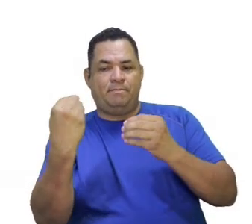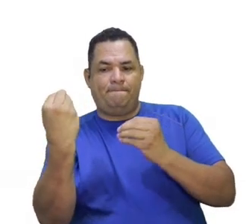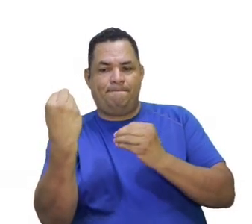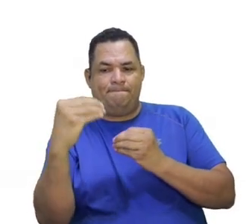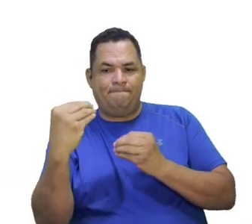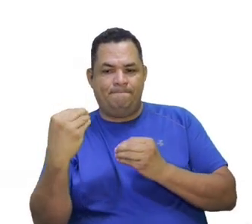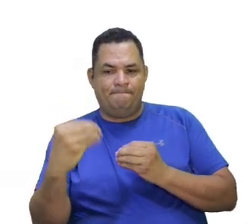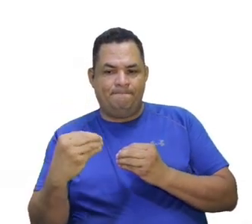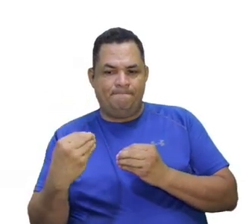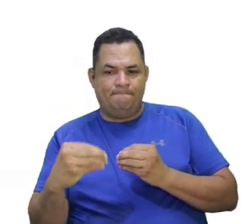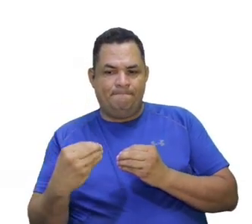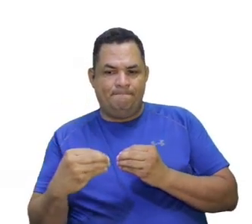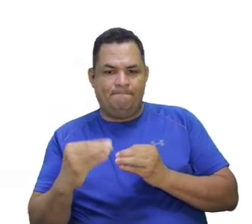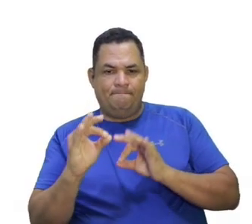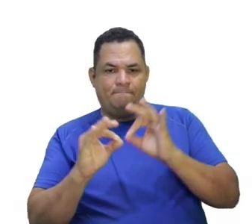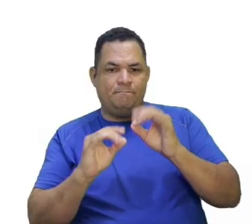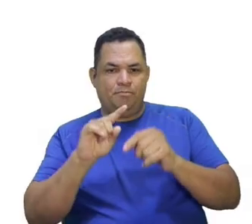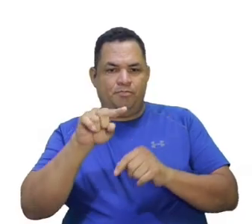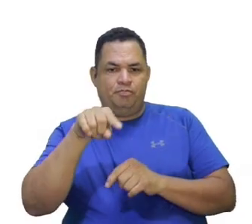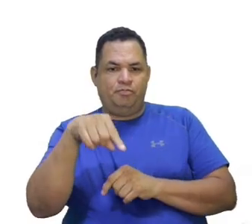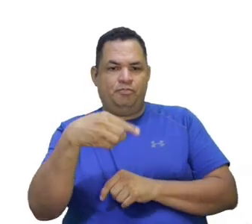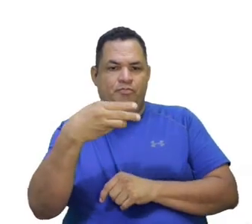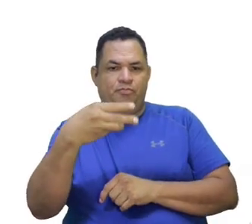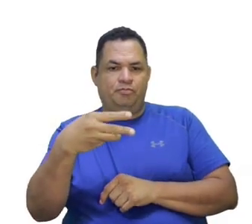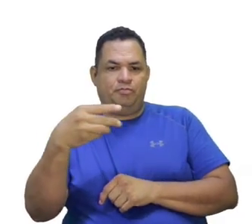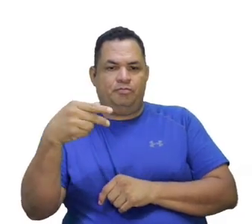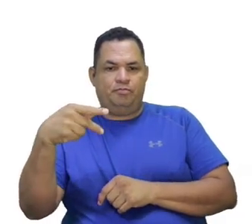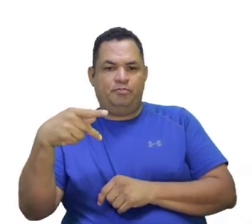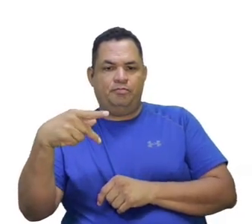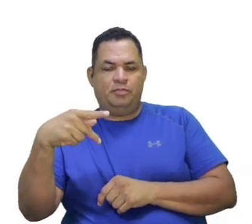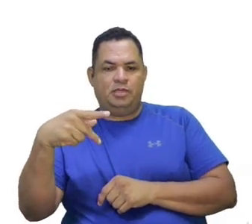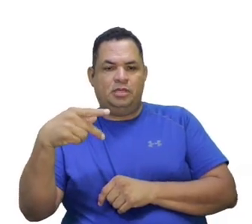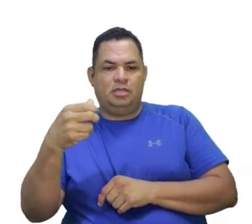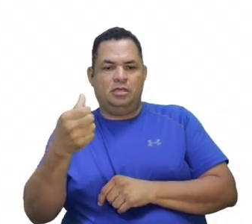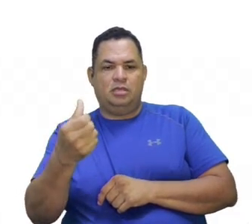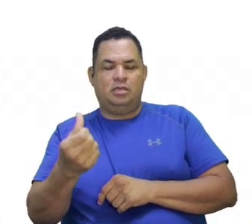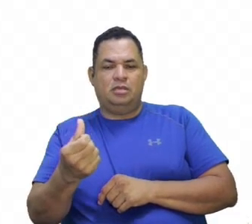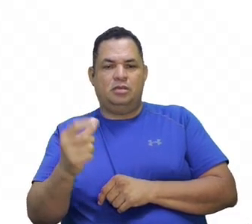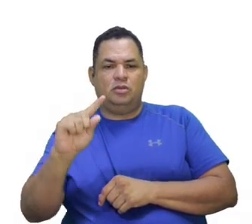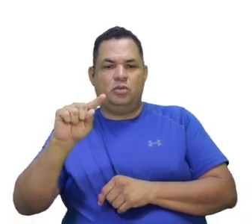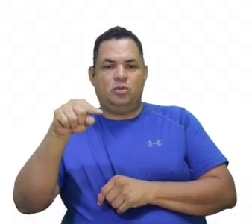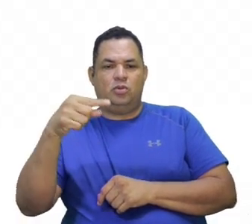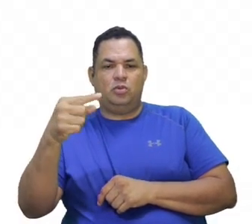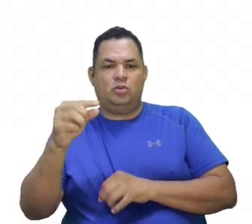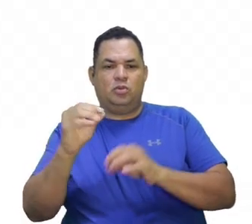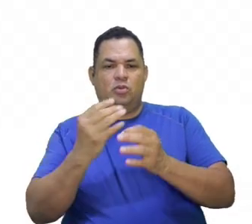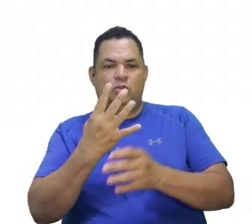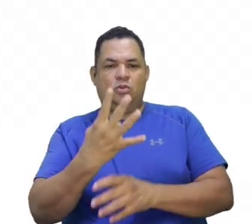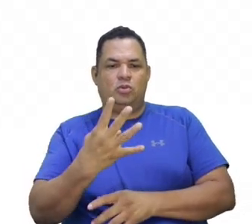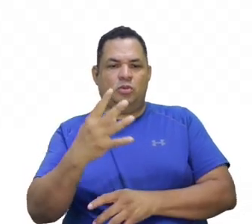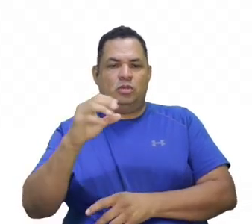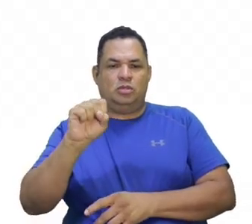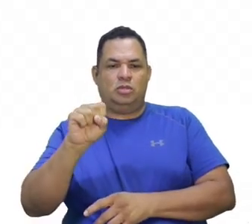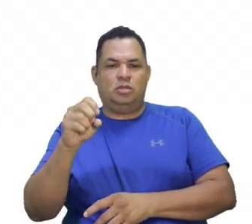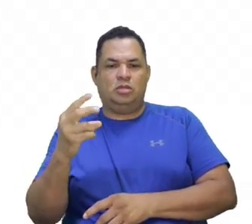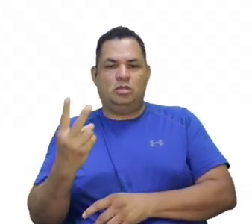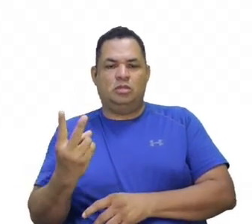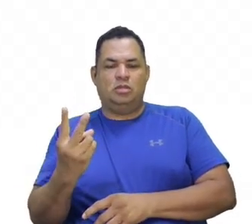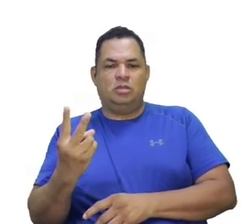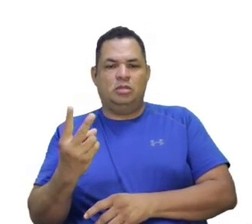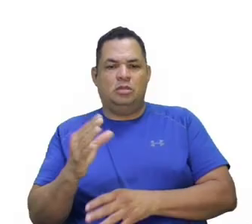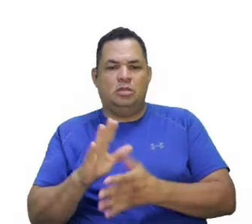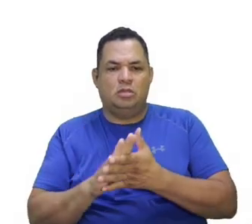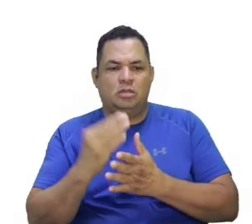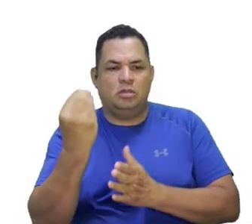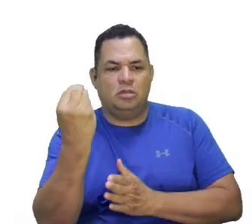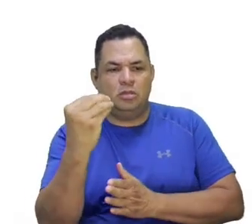olhar pela linha aqui, ó, depois do 3p6, o próximo subnível é o 4s2. Aí eu vou